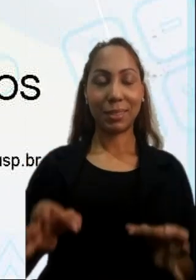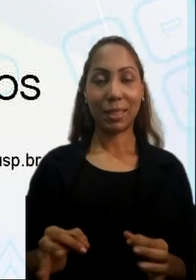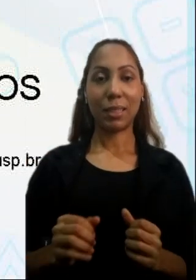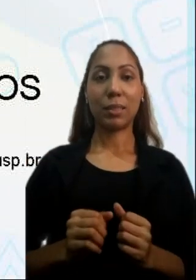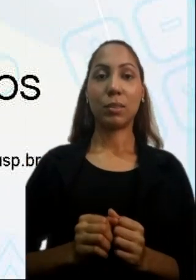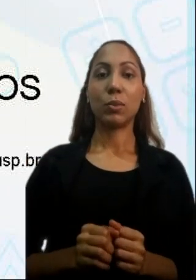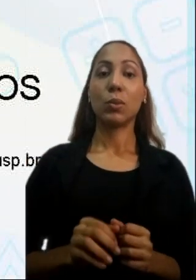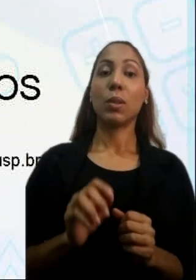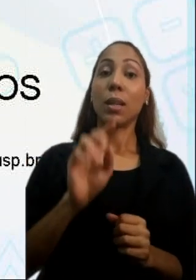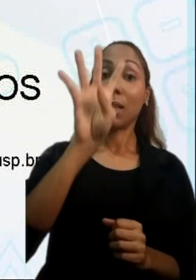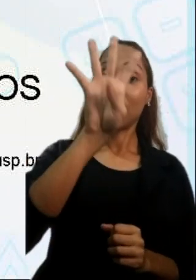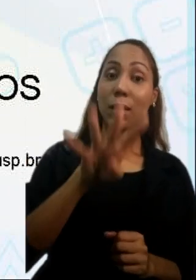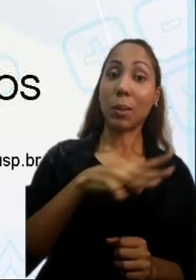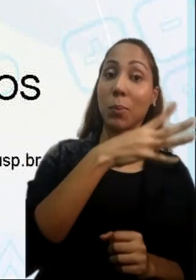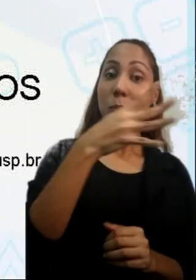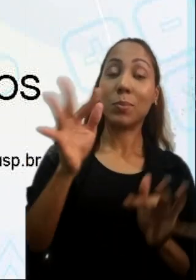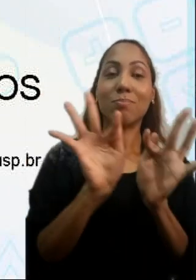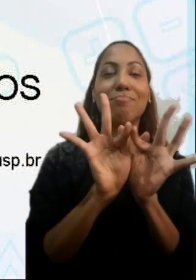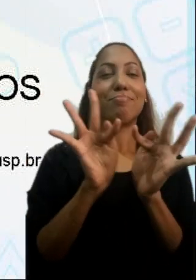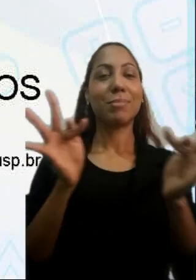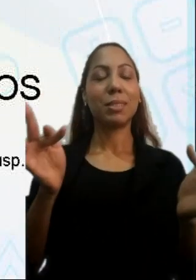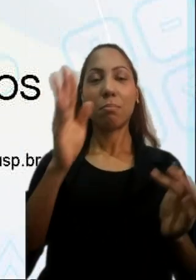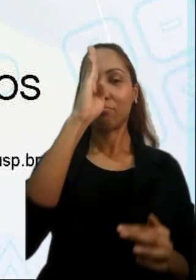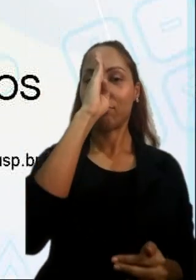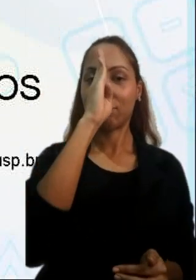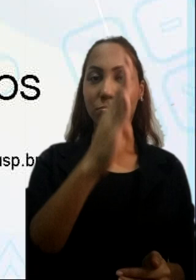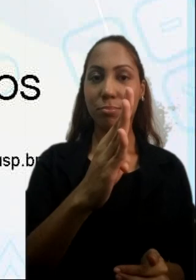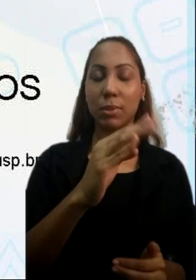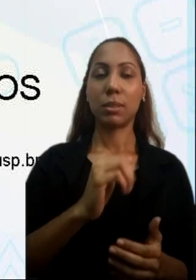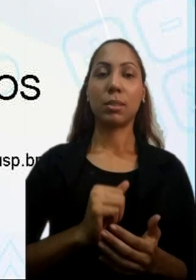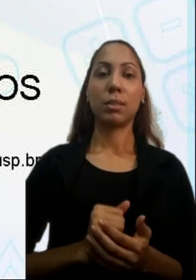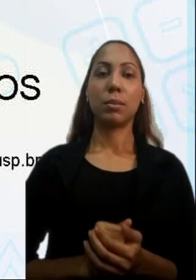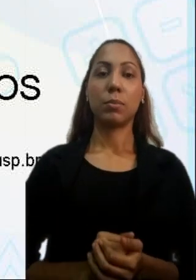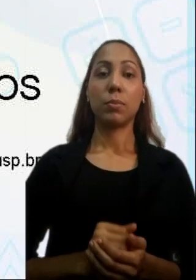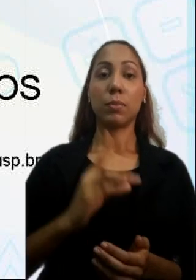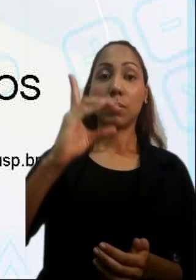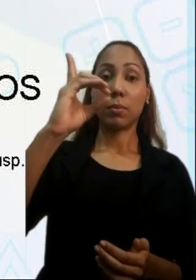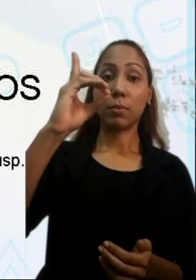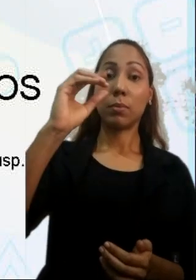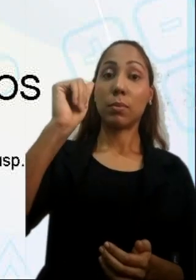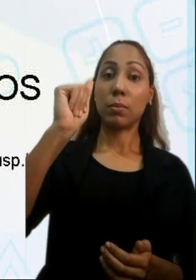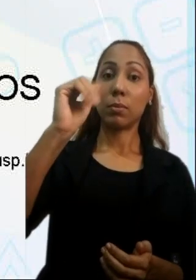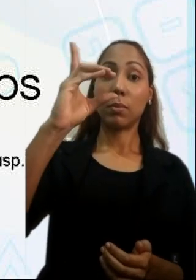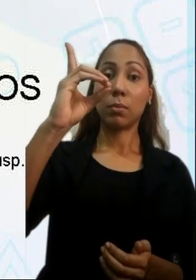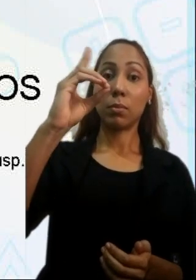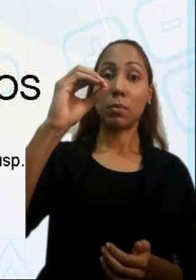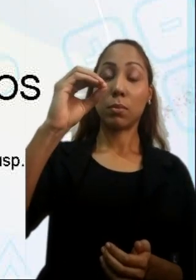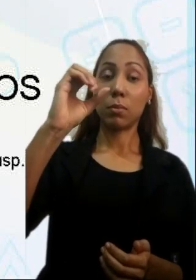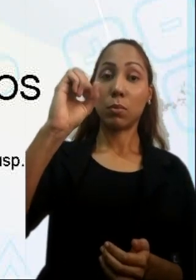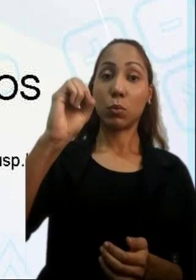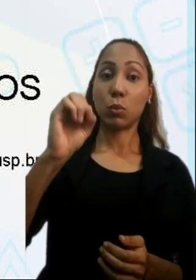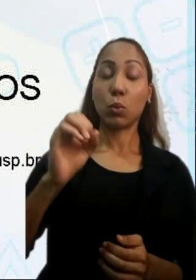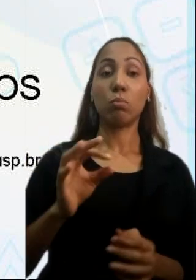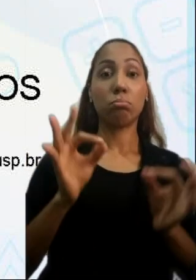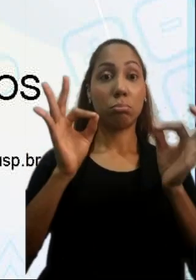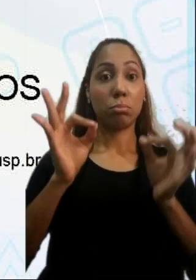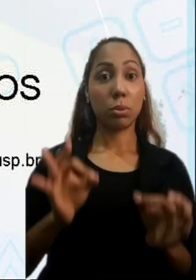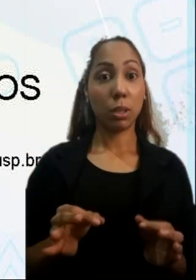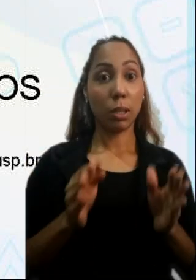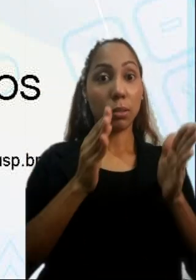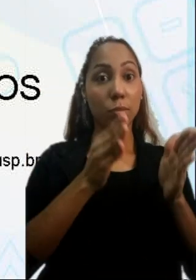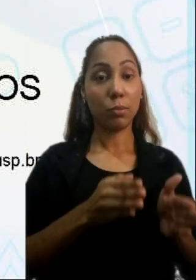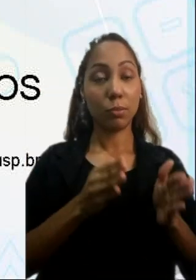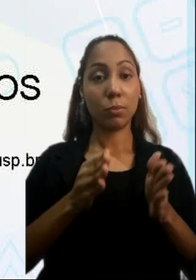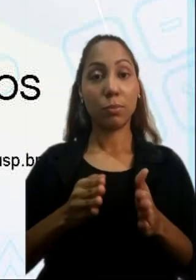mais simples e objetiva. Inclua os dados logicamente ordenados e apresente